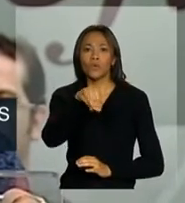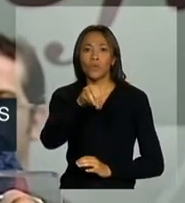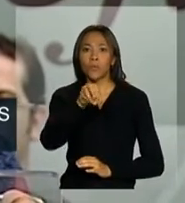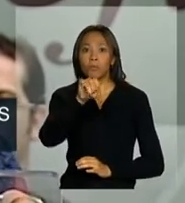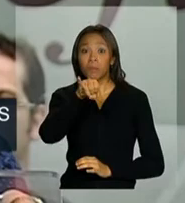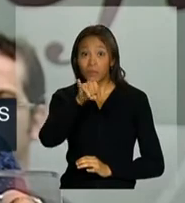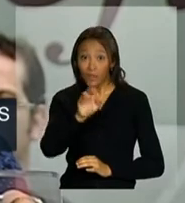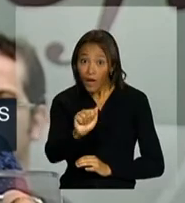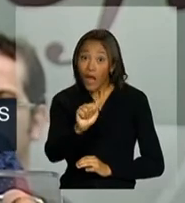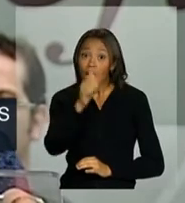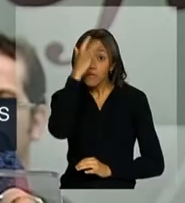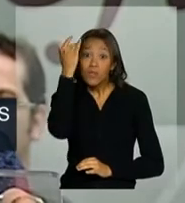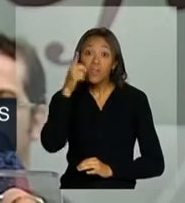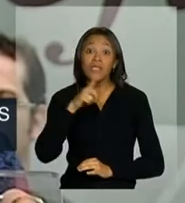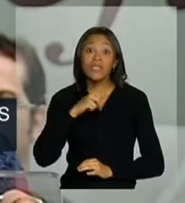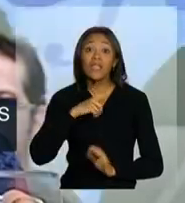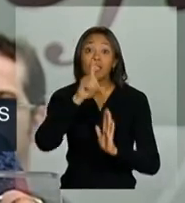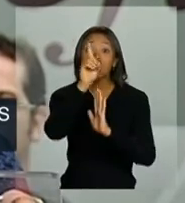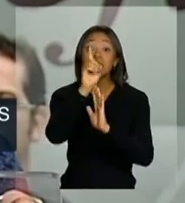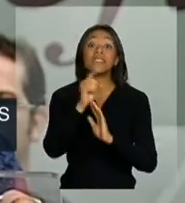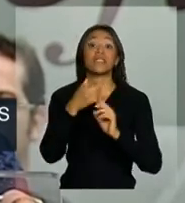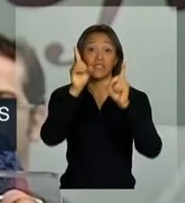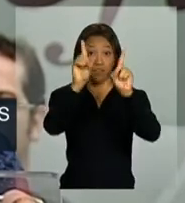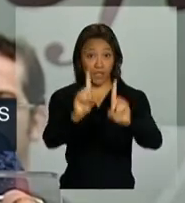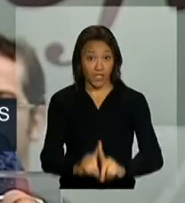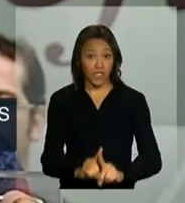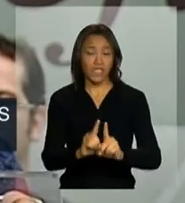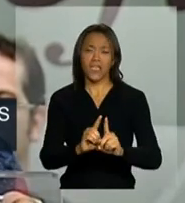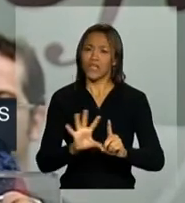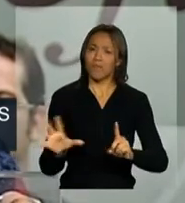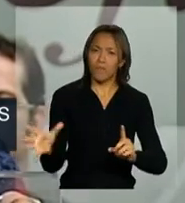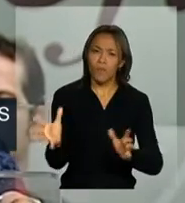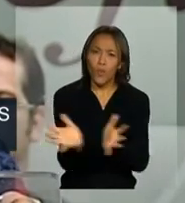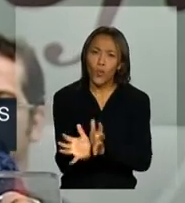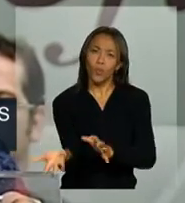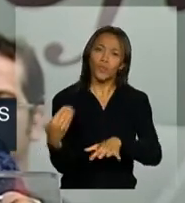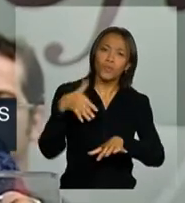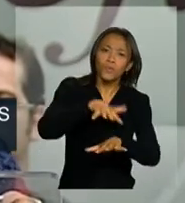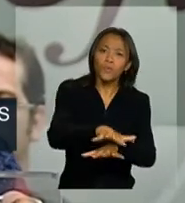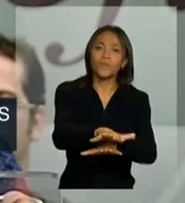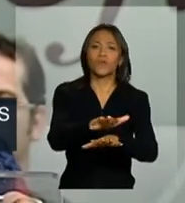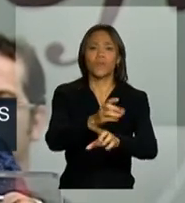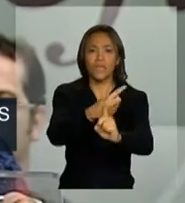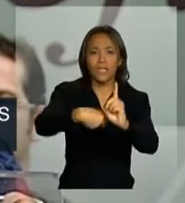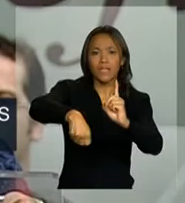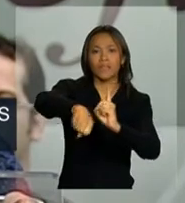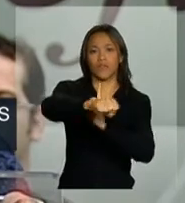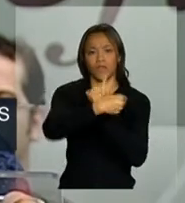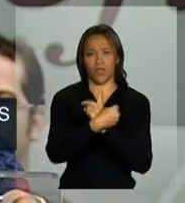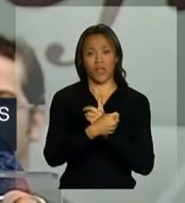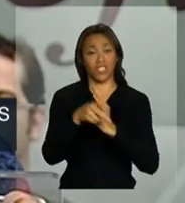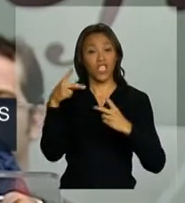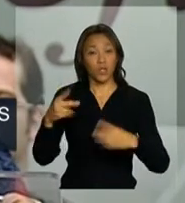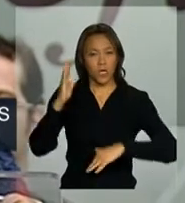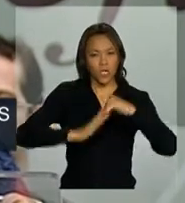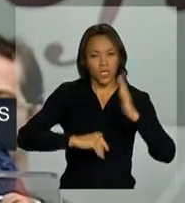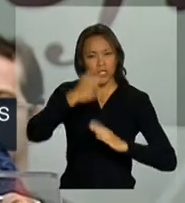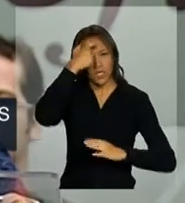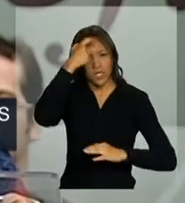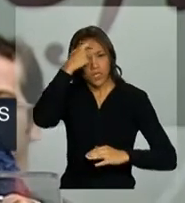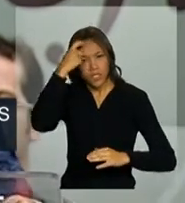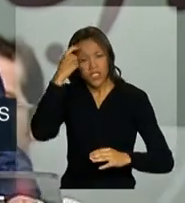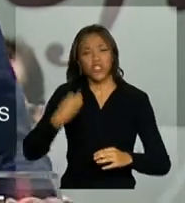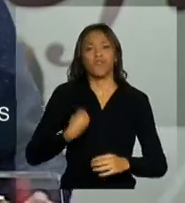com deficiência, promovendo a sua inserção completa na sociedade e a sua capacidade de viver sem